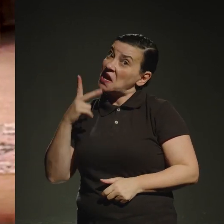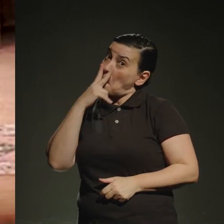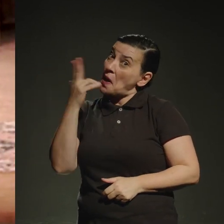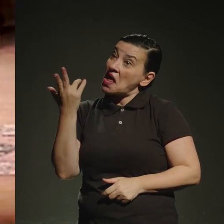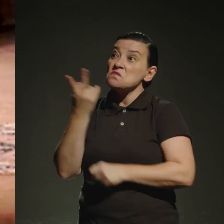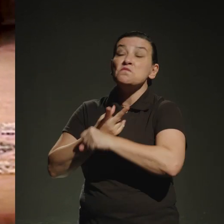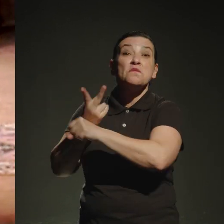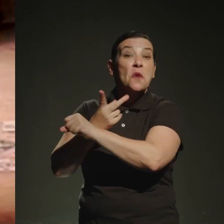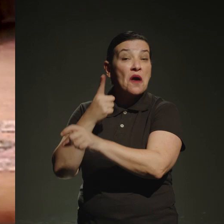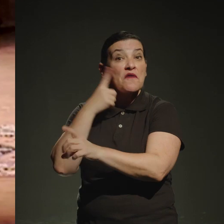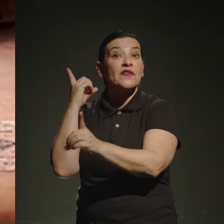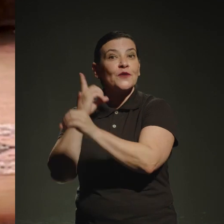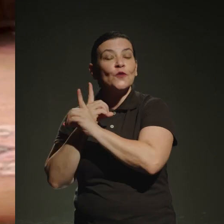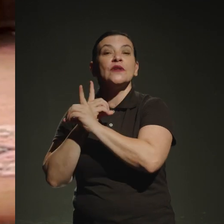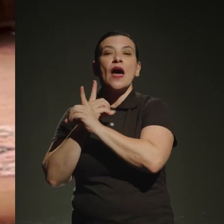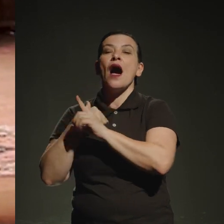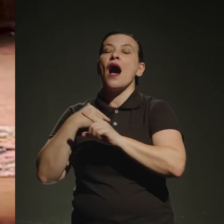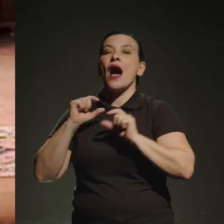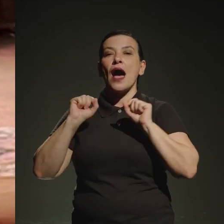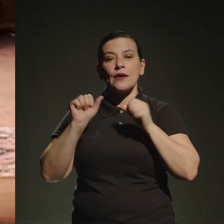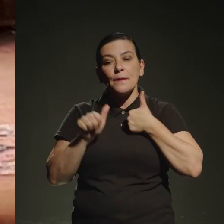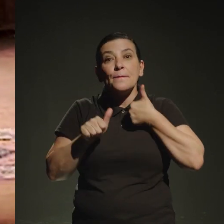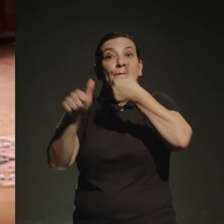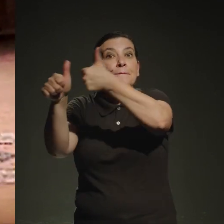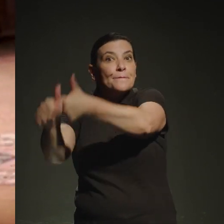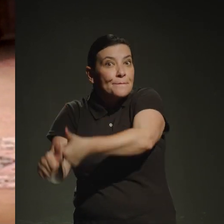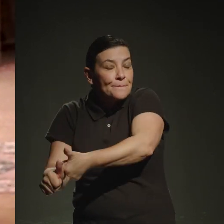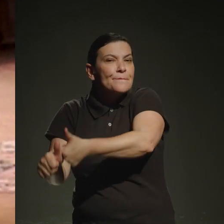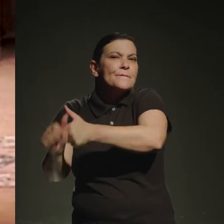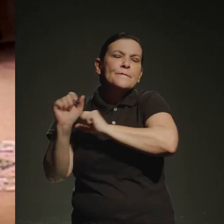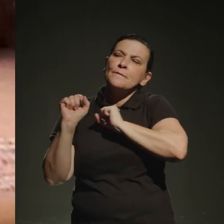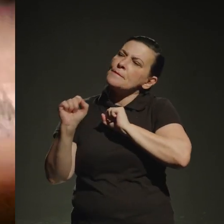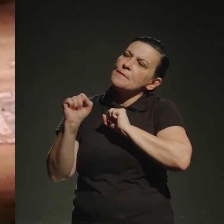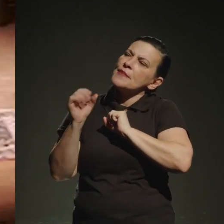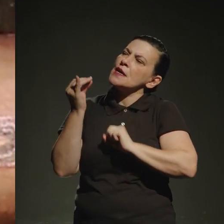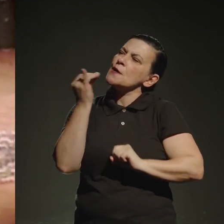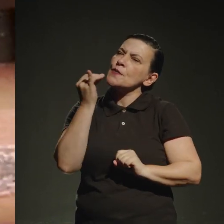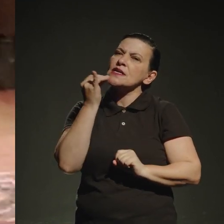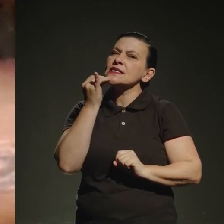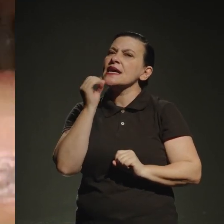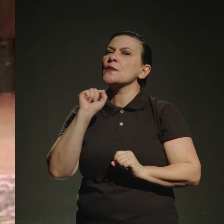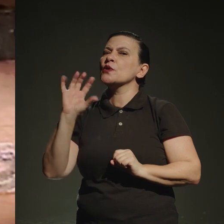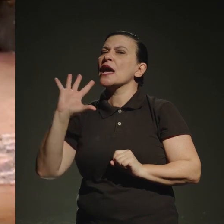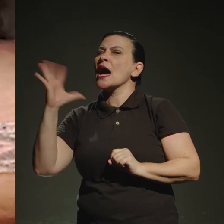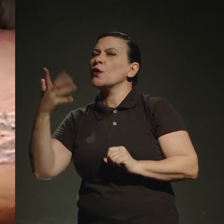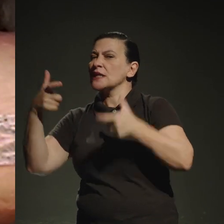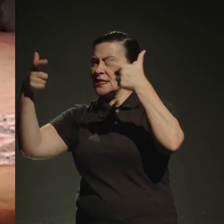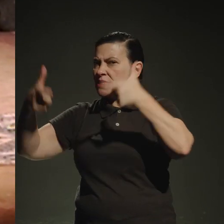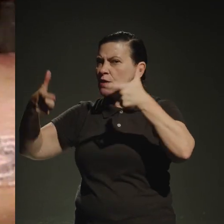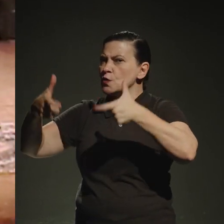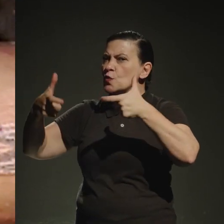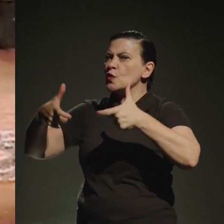Com seu permisso, senhor... Nome Dom Quirado e Viacaias? Permiti que me apresente. Sou